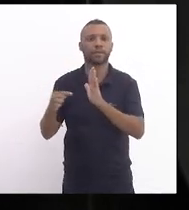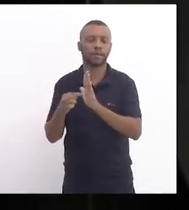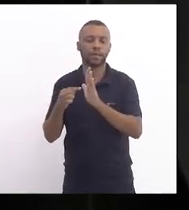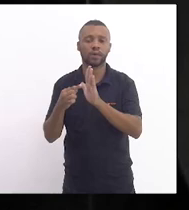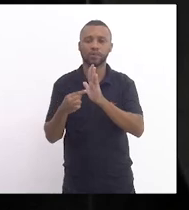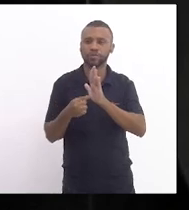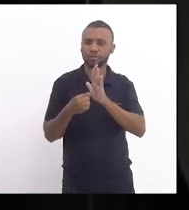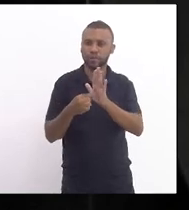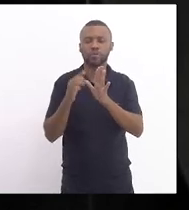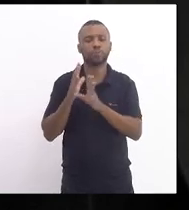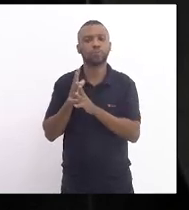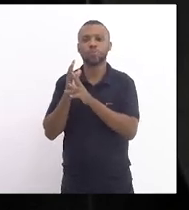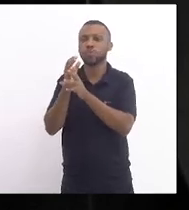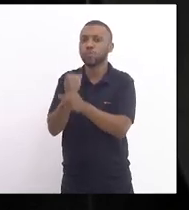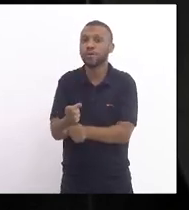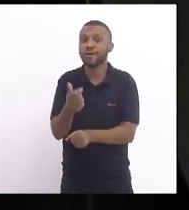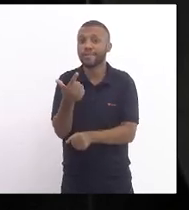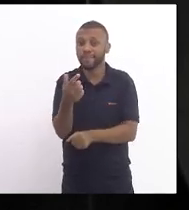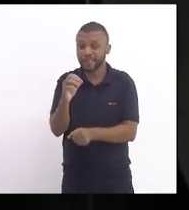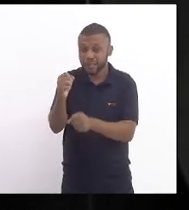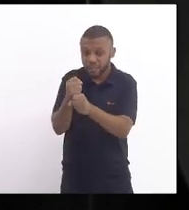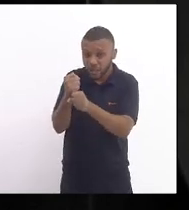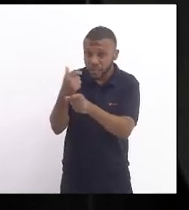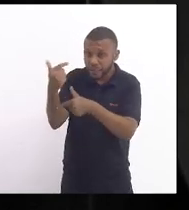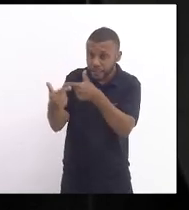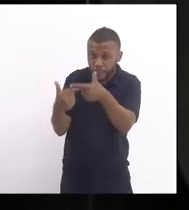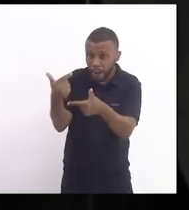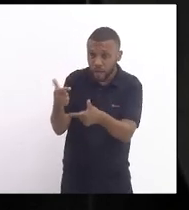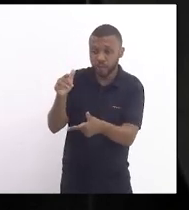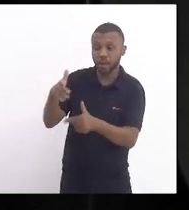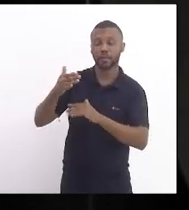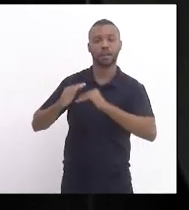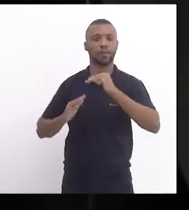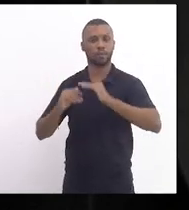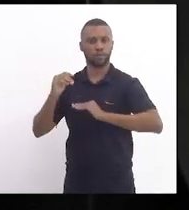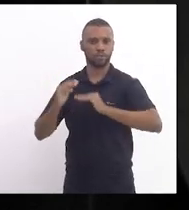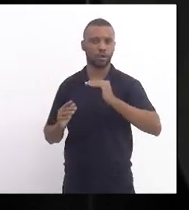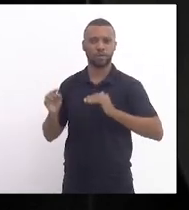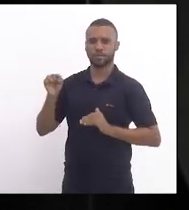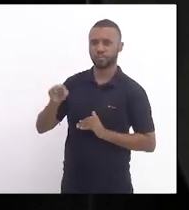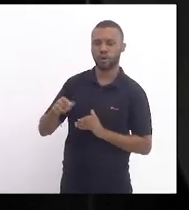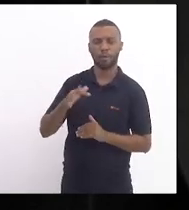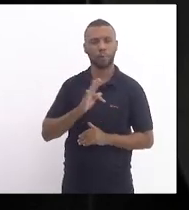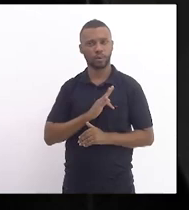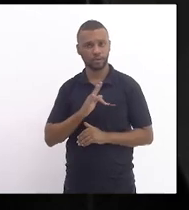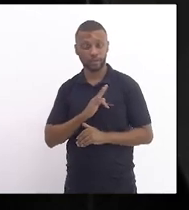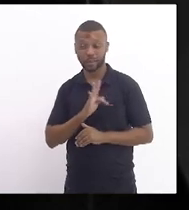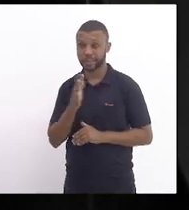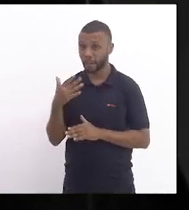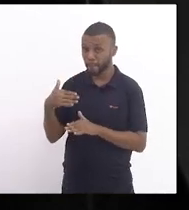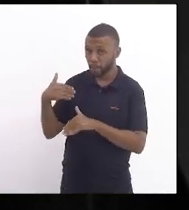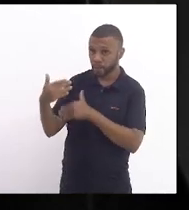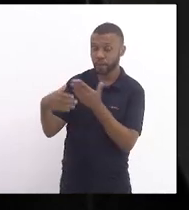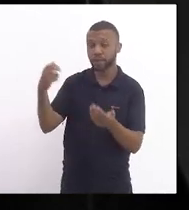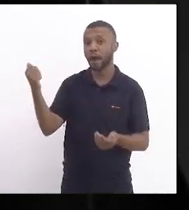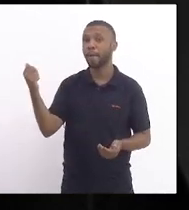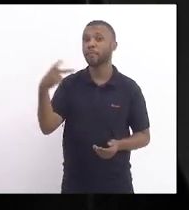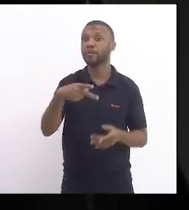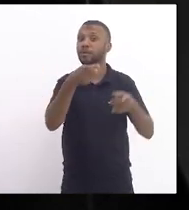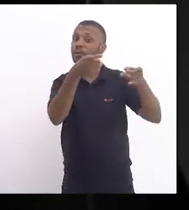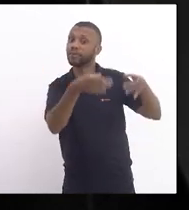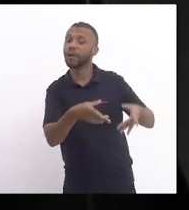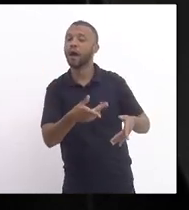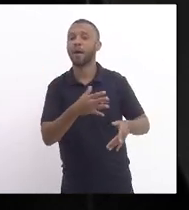diante dos 20 anos naquela classe o policial que esteja em processo de deixar a instituição